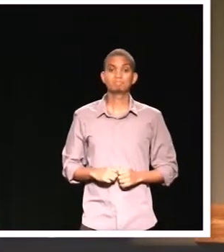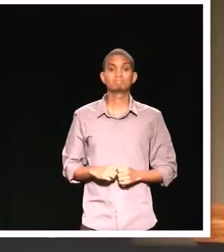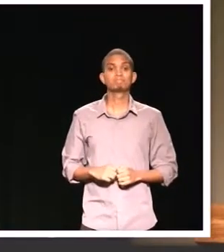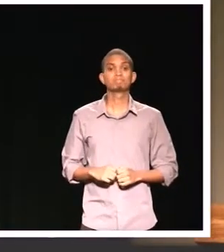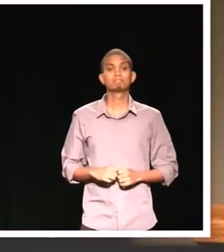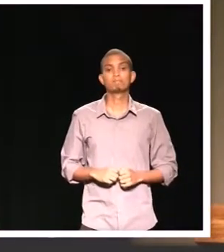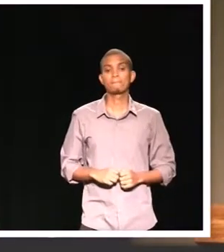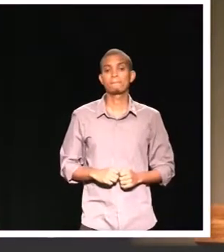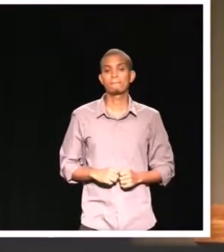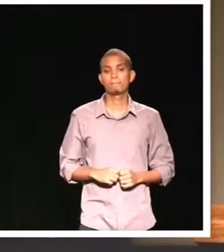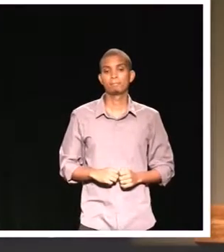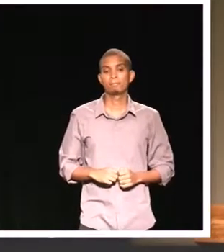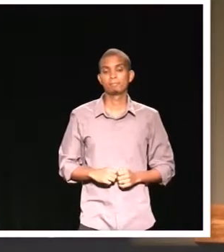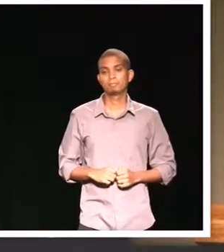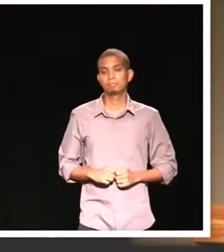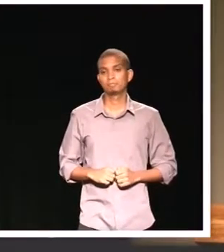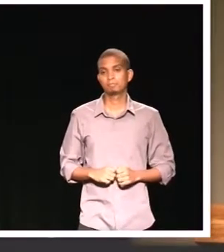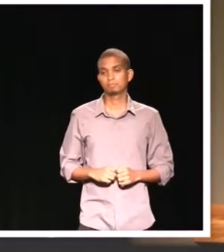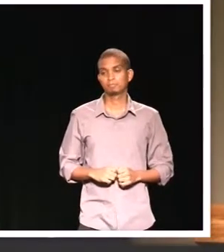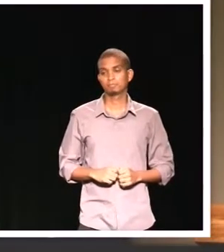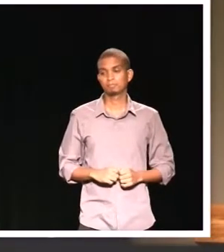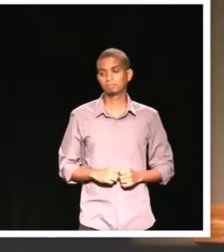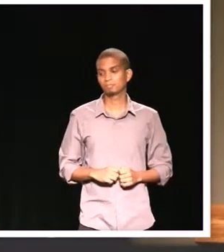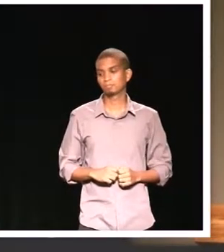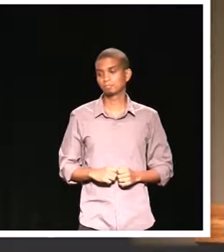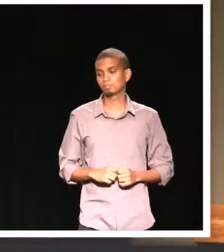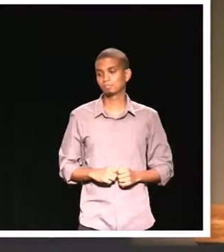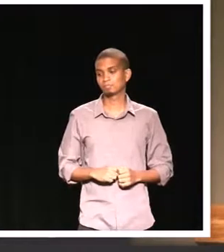Já no